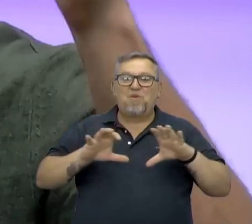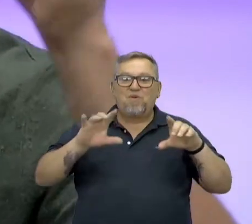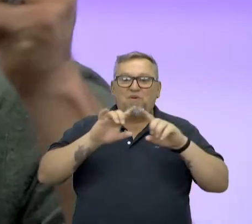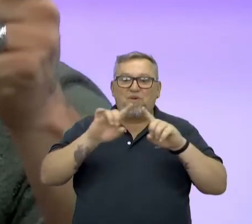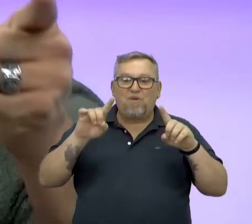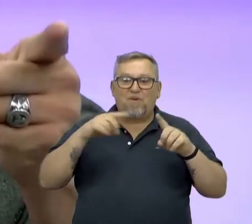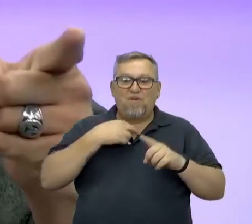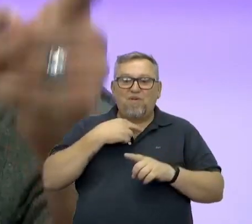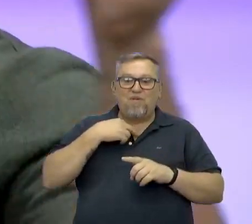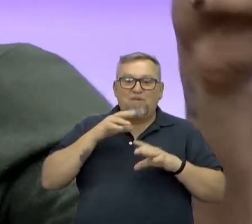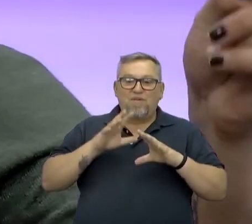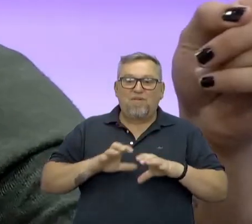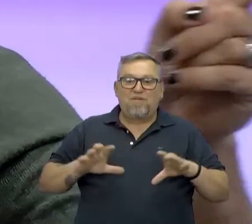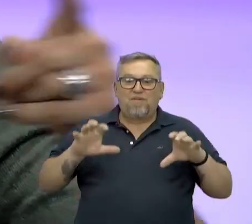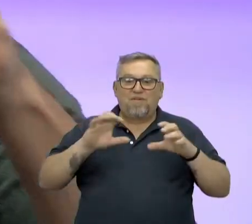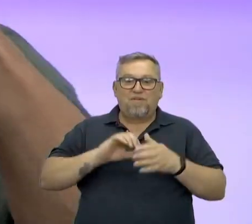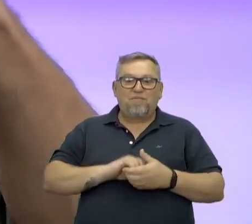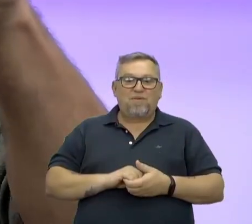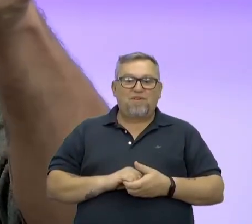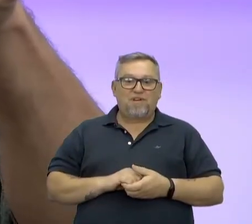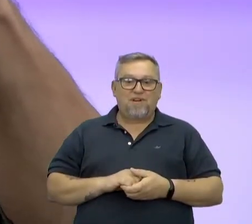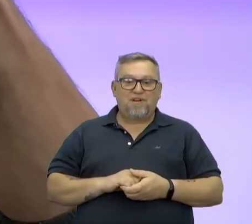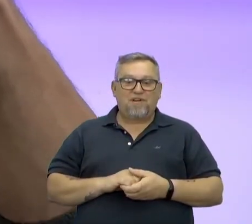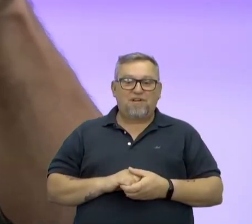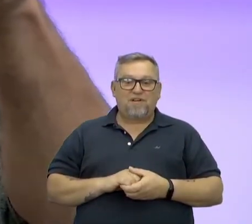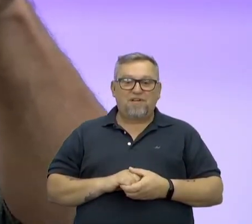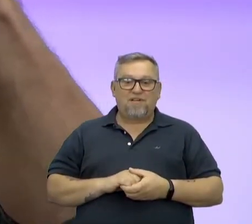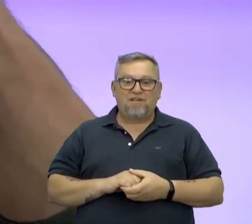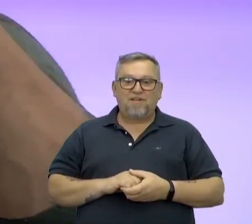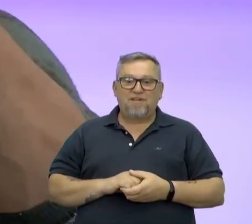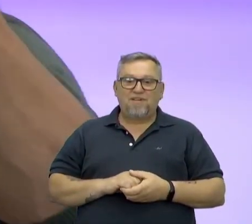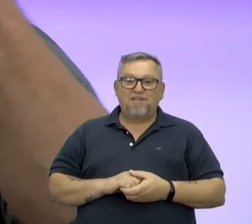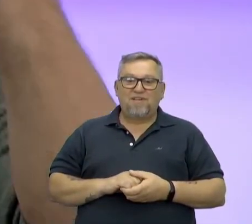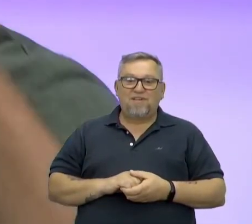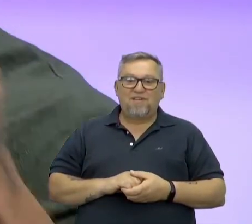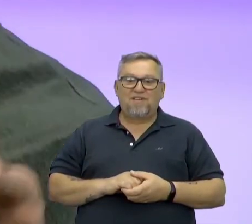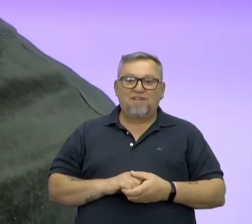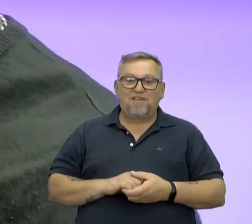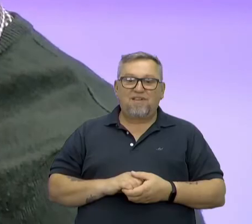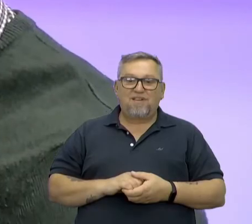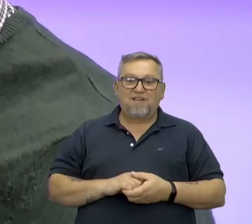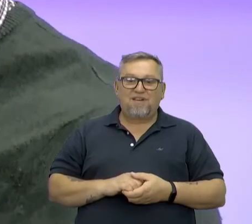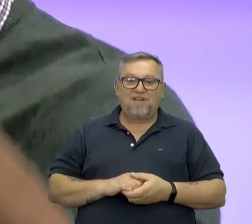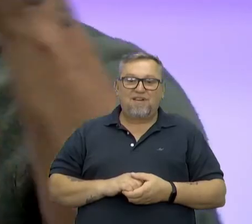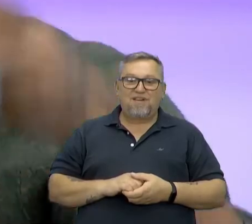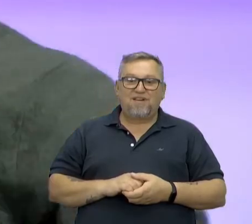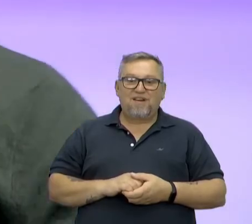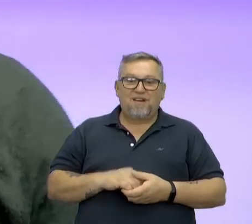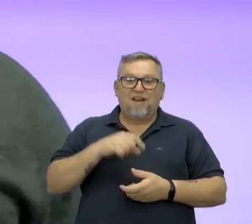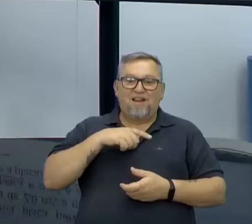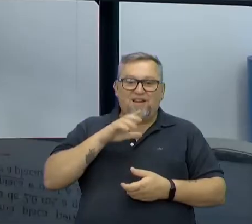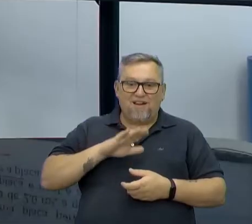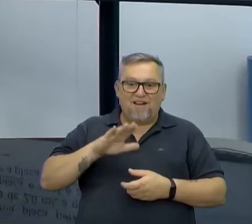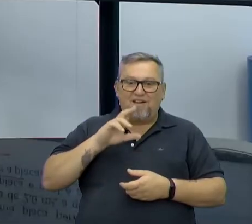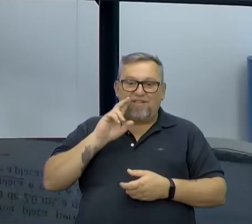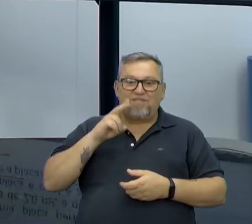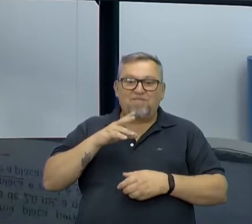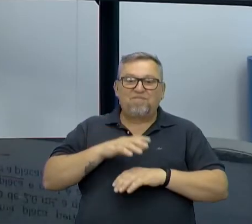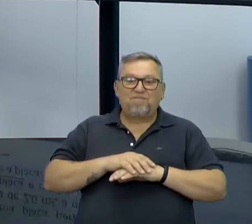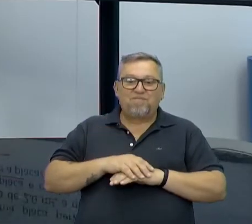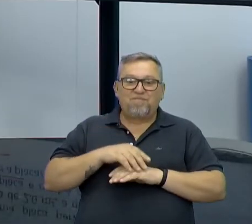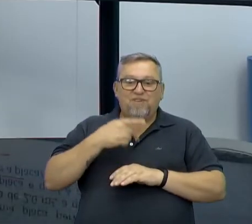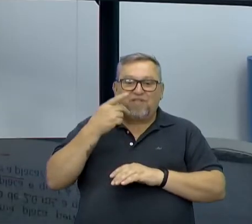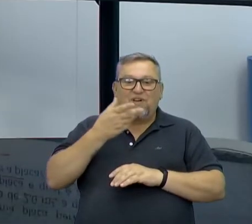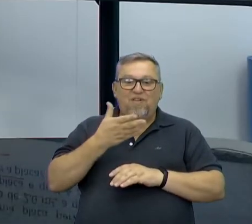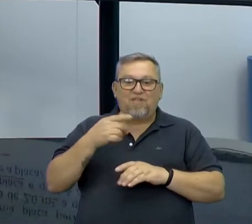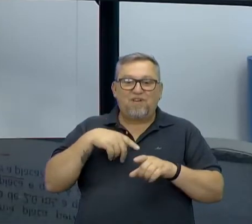pode assustar! Esse cara já falou lá. Não pode assustar, Gibalina. Ele tá lá. Ele quer falar com você, viu? Que